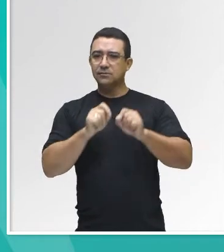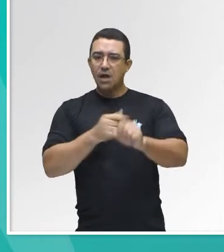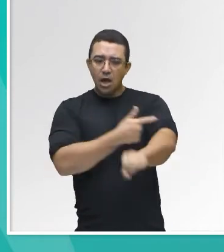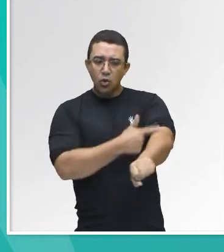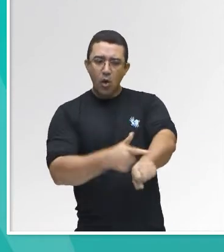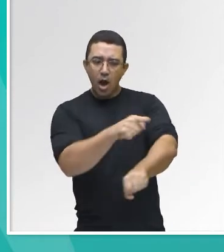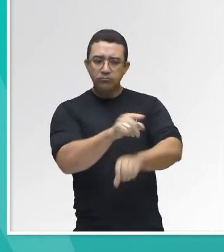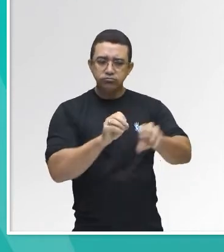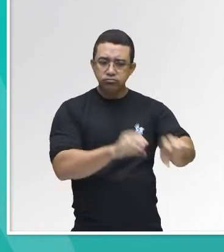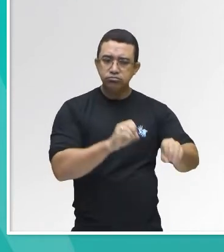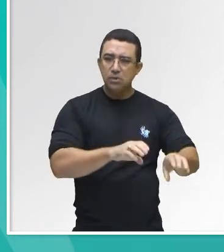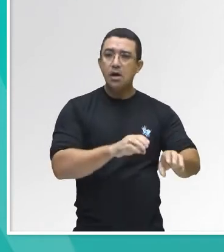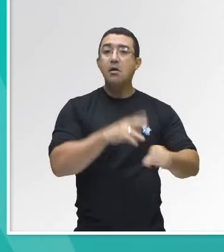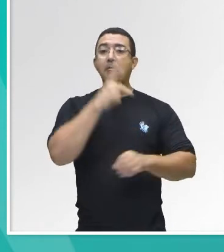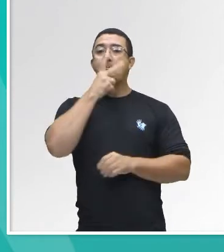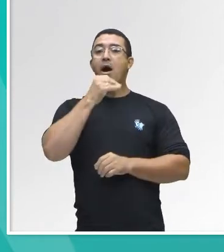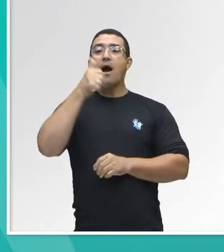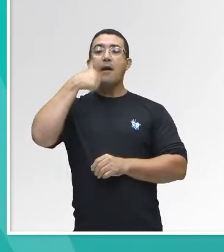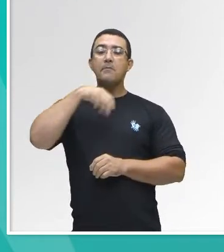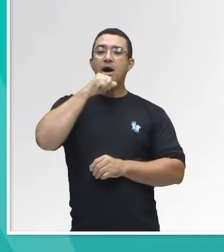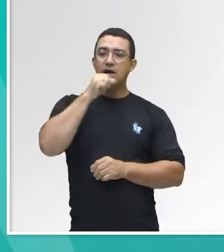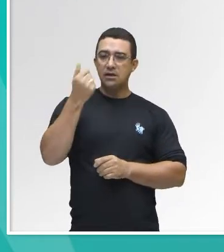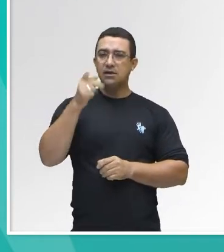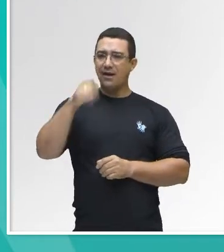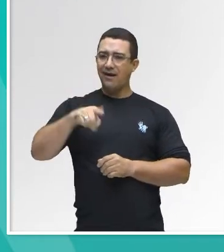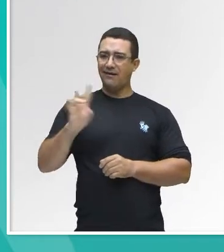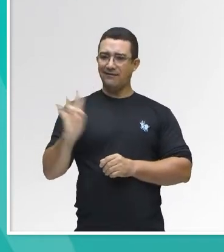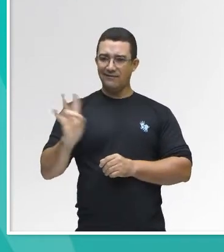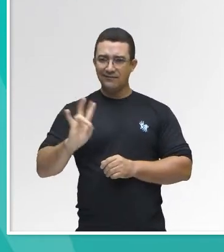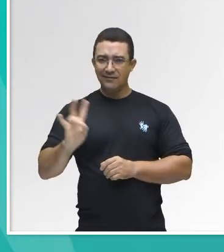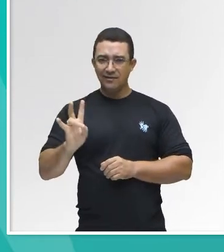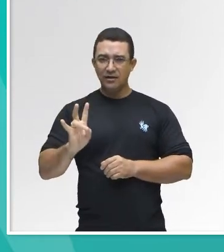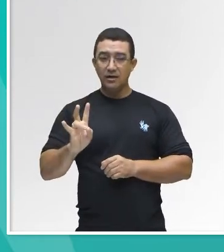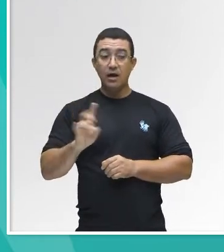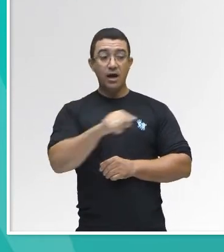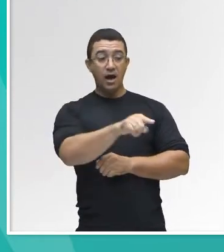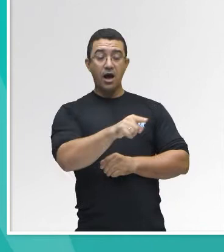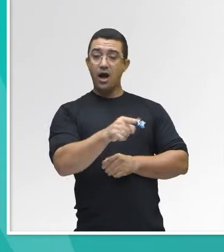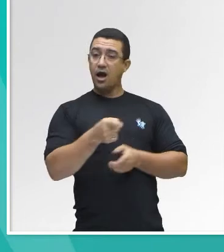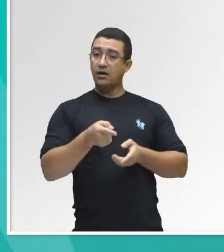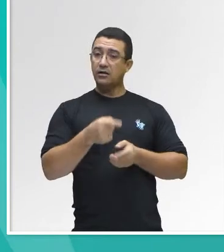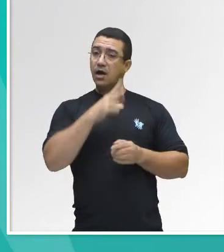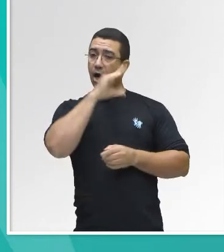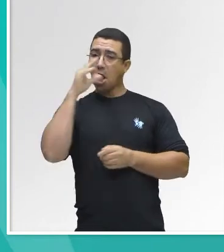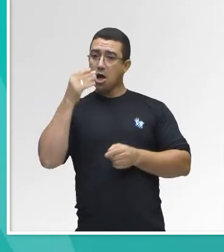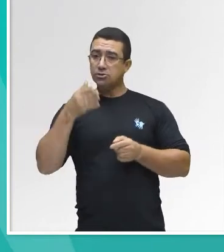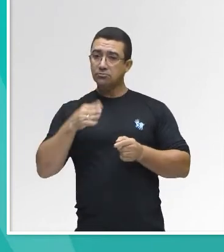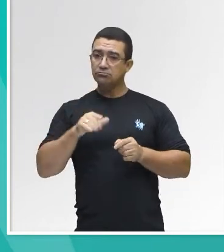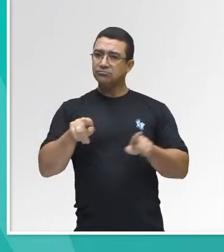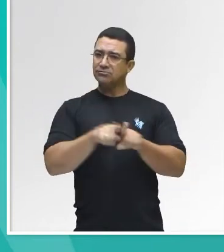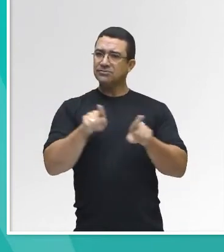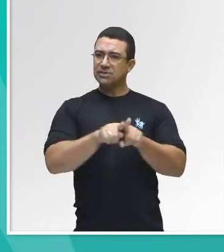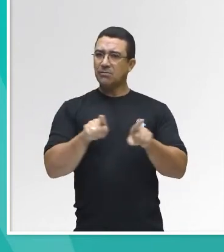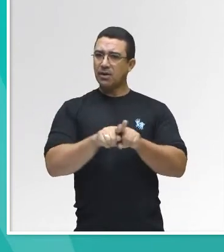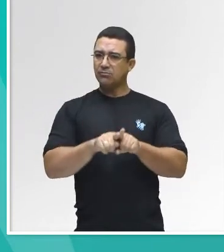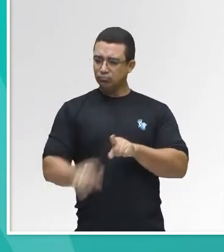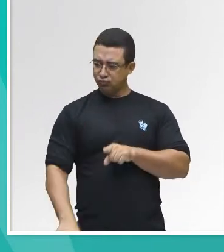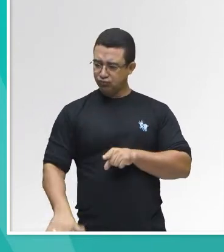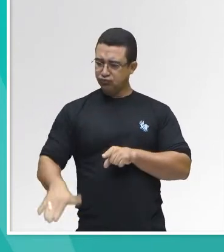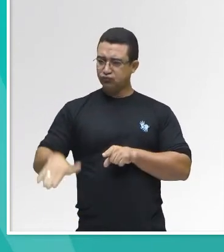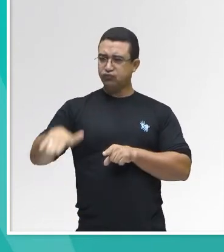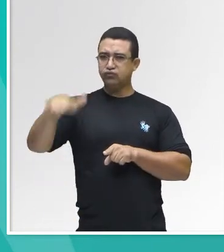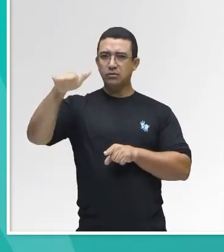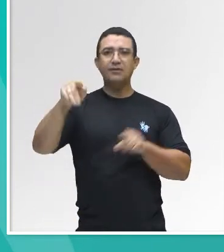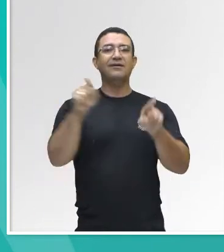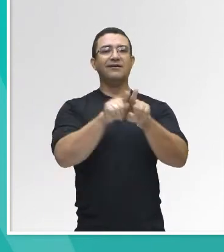estos niños também vão a ser homossexuais, né? Então eles fazem aí uma comparação,